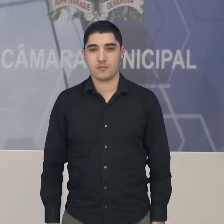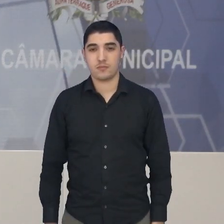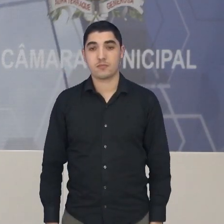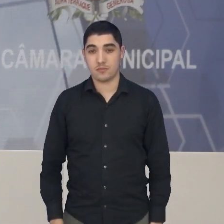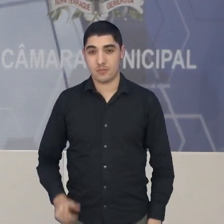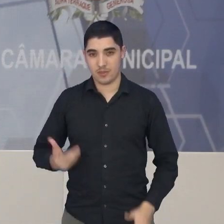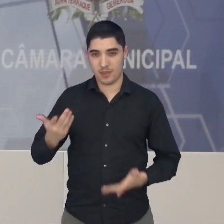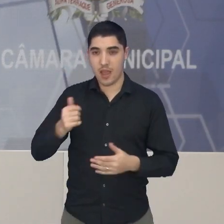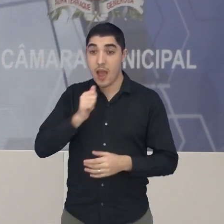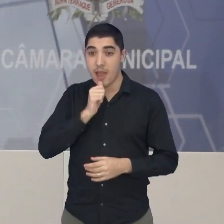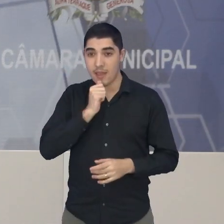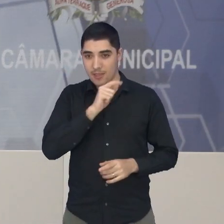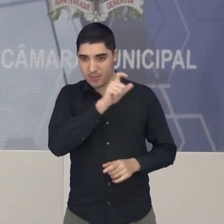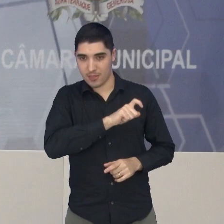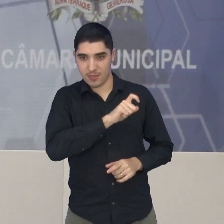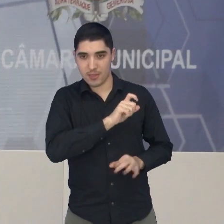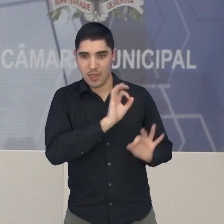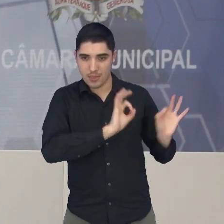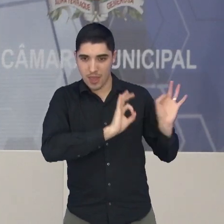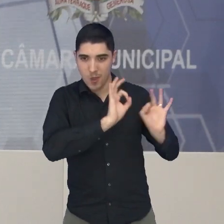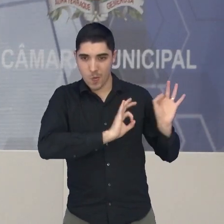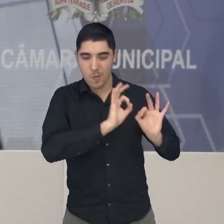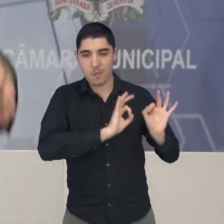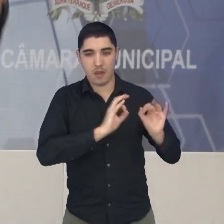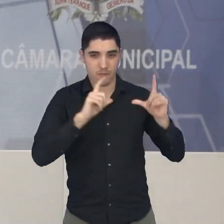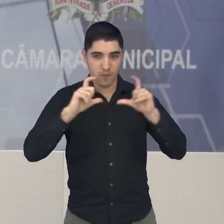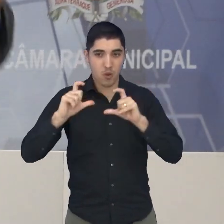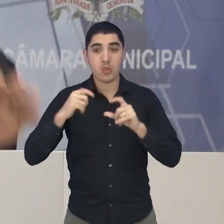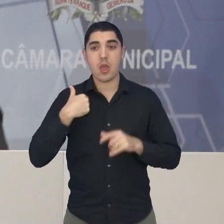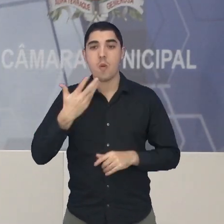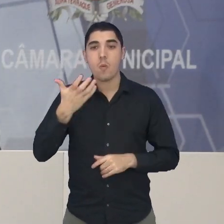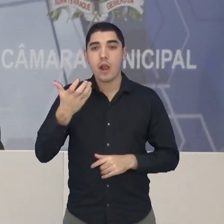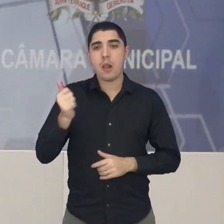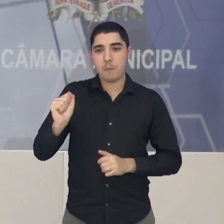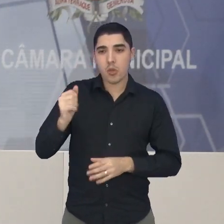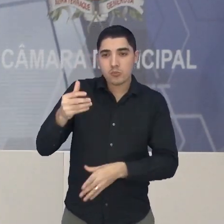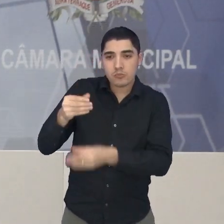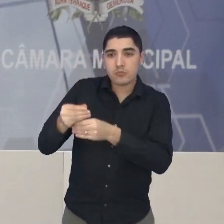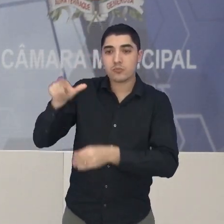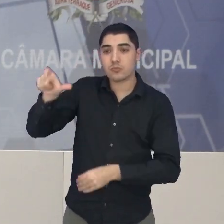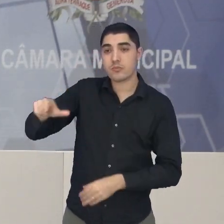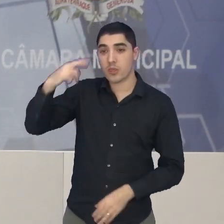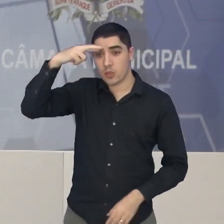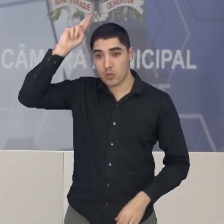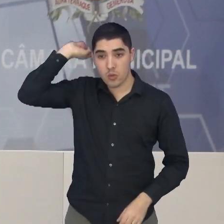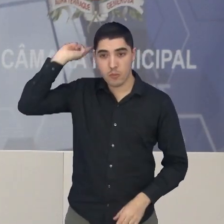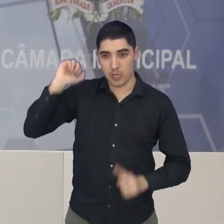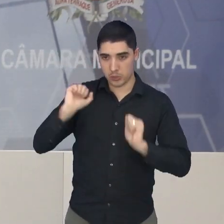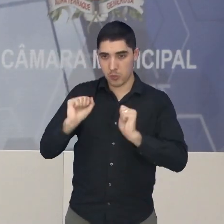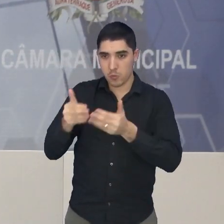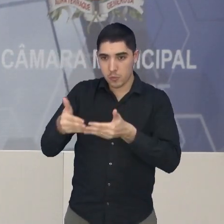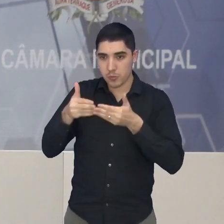Enquanto o Betão não coloca as fotos, eu queria dar uma parte aqui para o vereador Robertinho da Padaria, por favor.